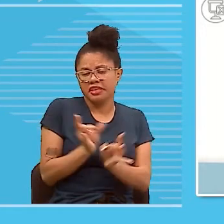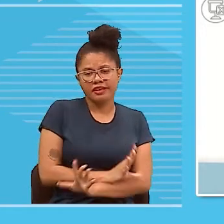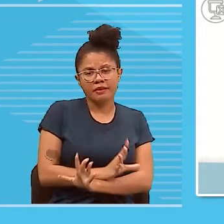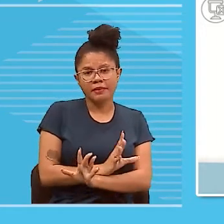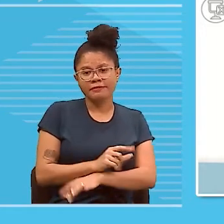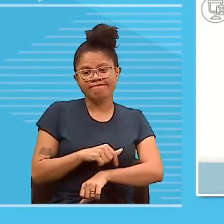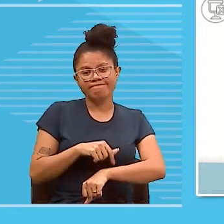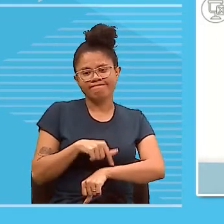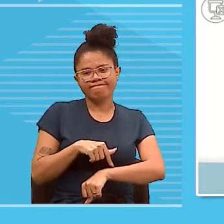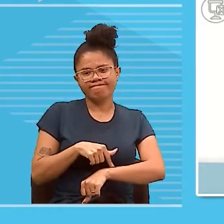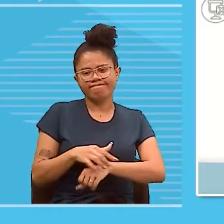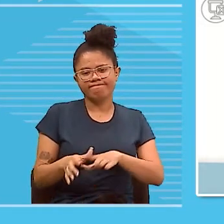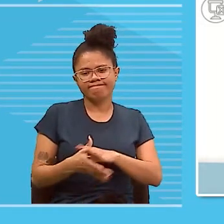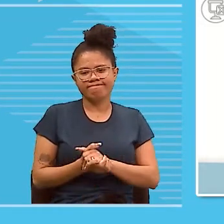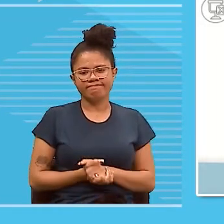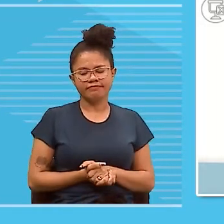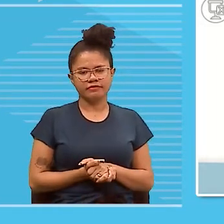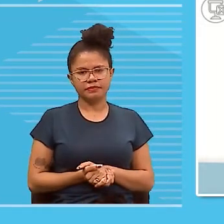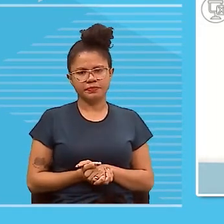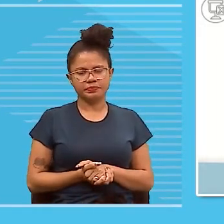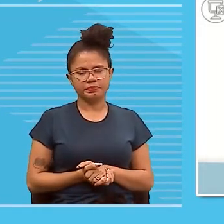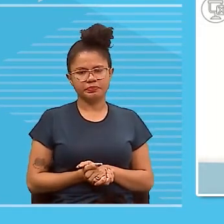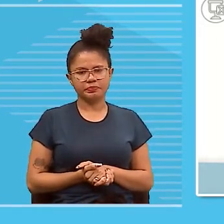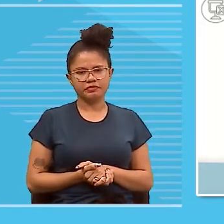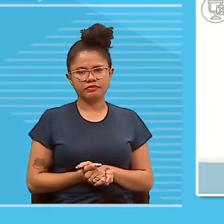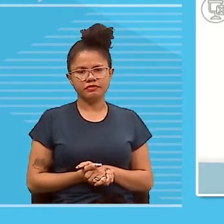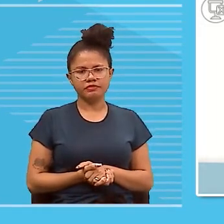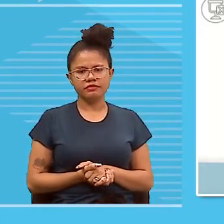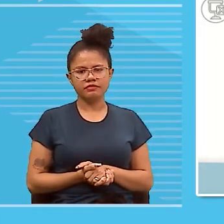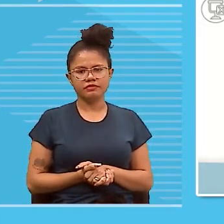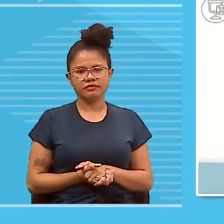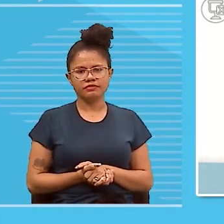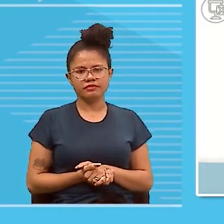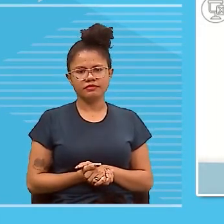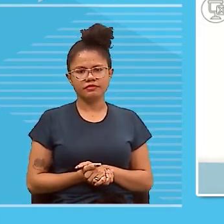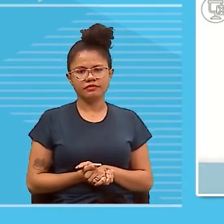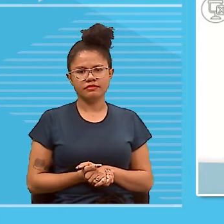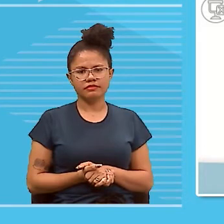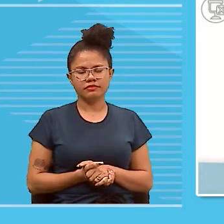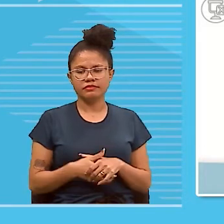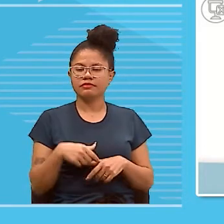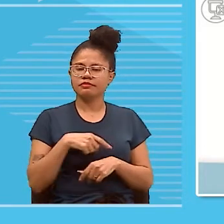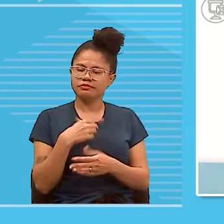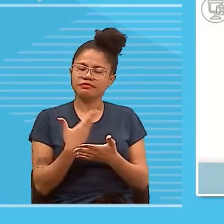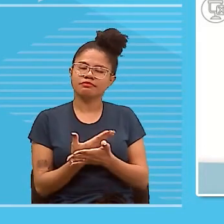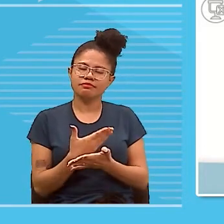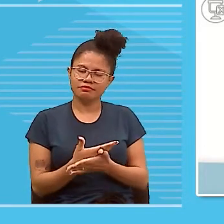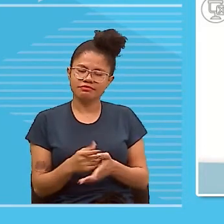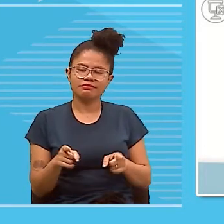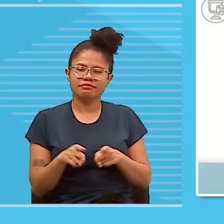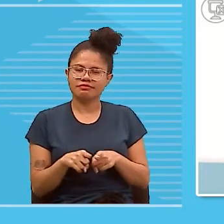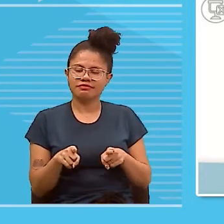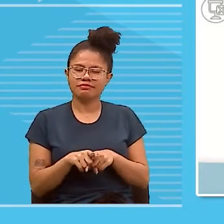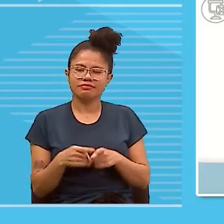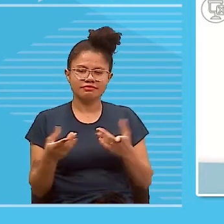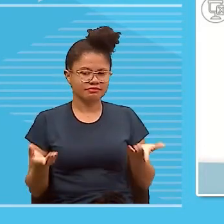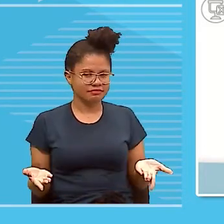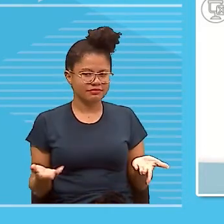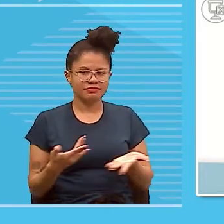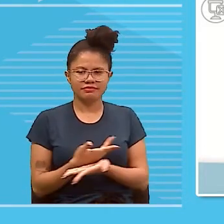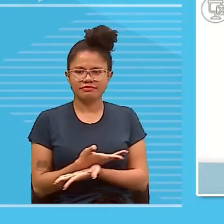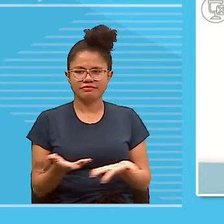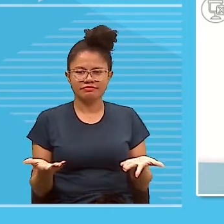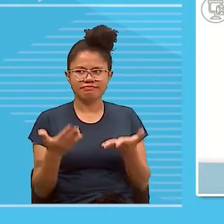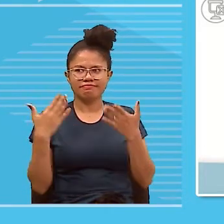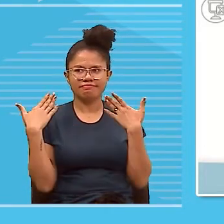em consequência disso eu nem vi o tempo passar existem aulas assim né que você